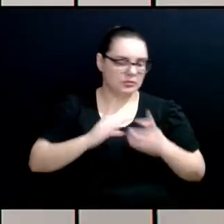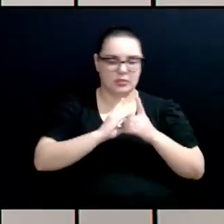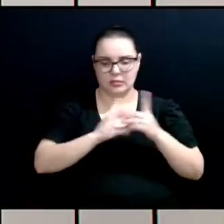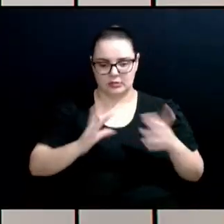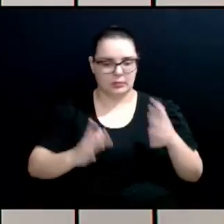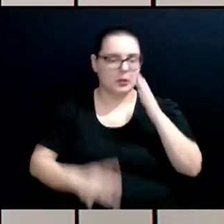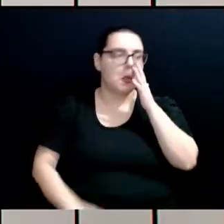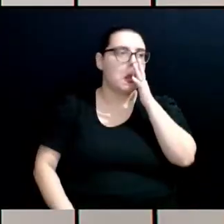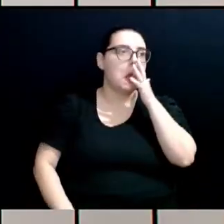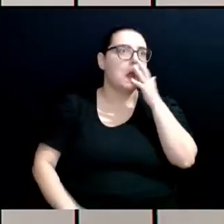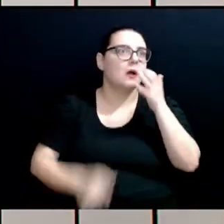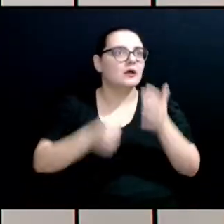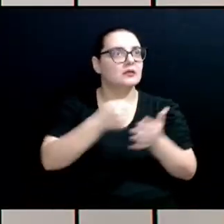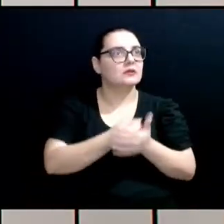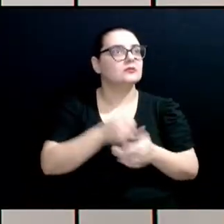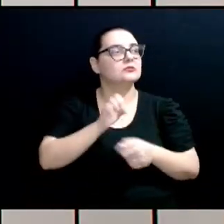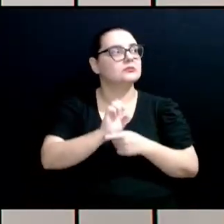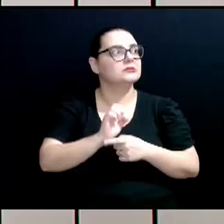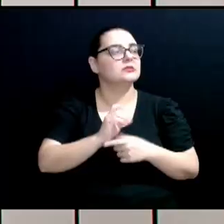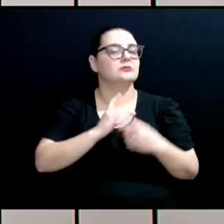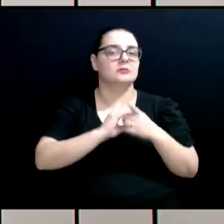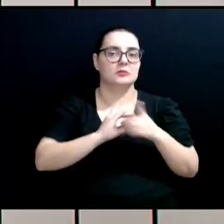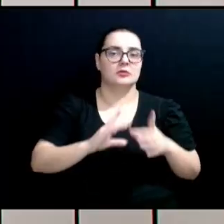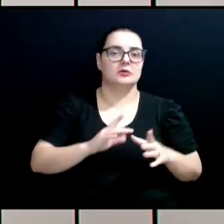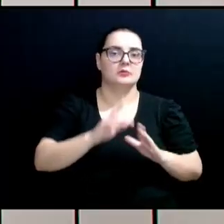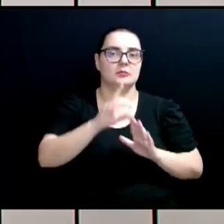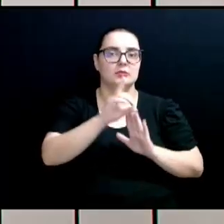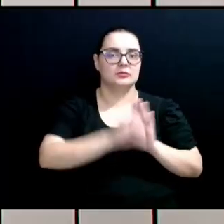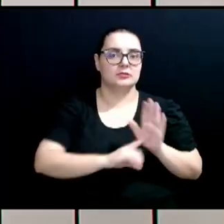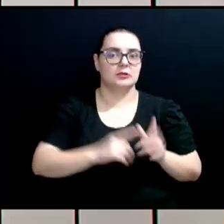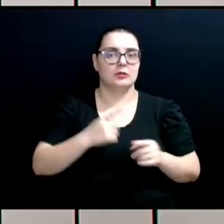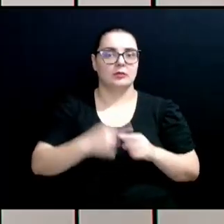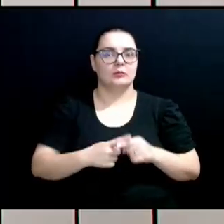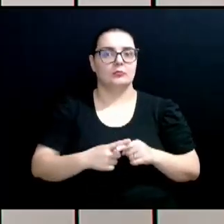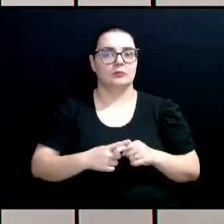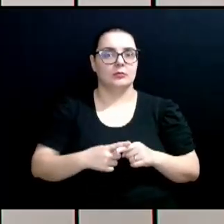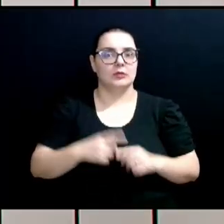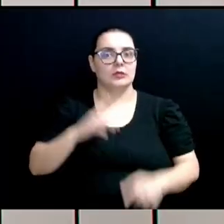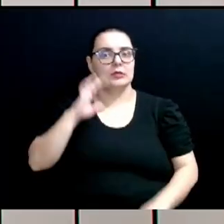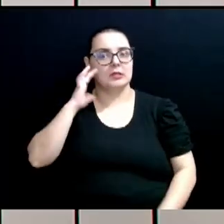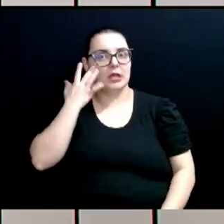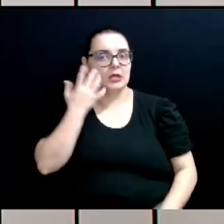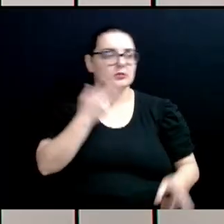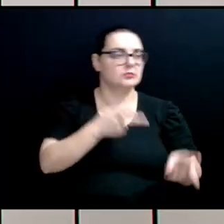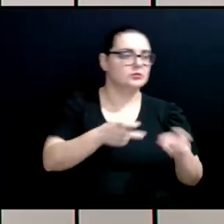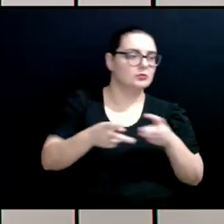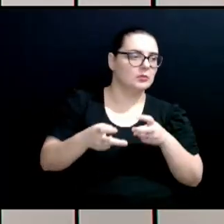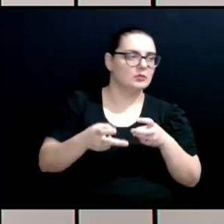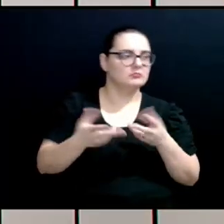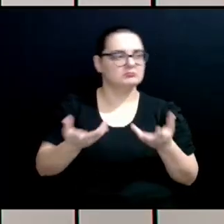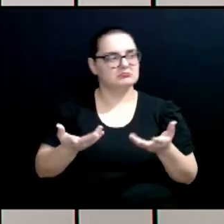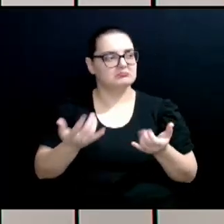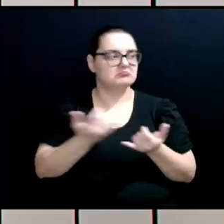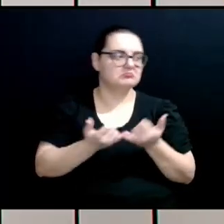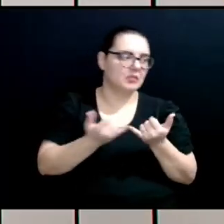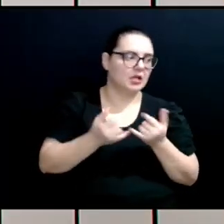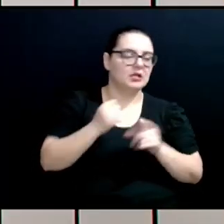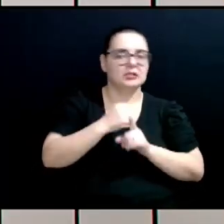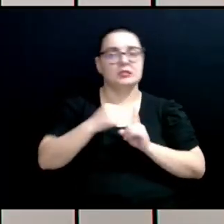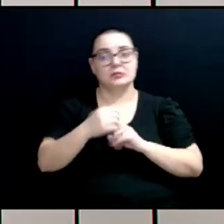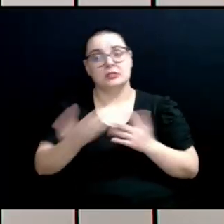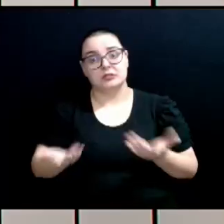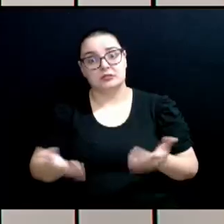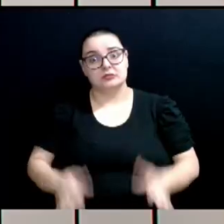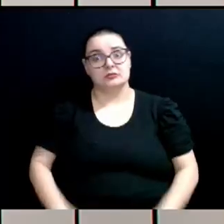Estado democrático de direito. Porque acho que há uma percepção, pelo menos de parte da sociedade, né, que o STF